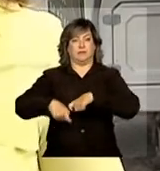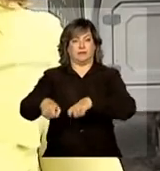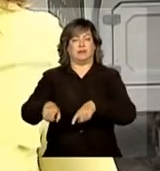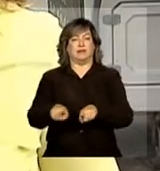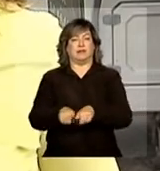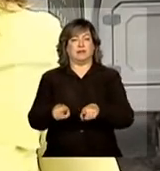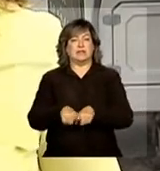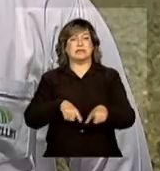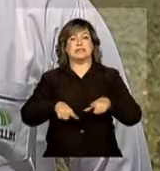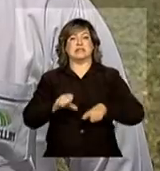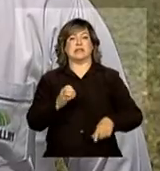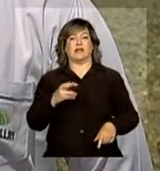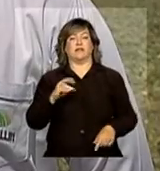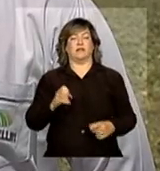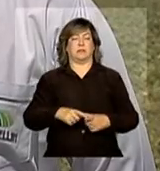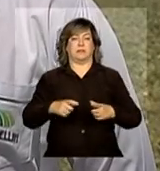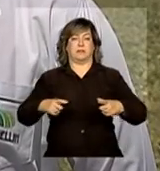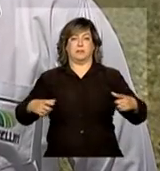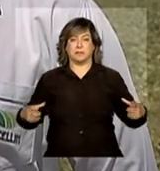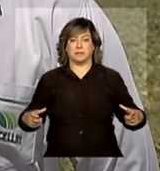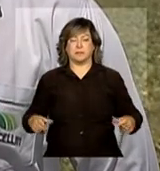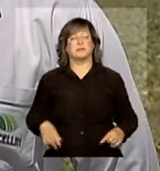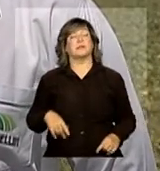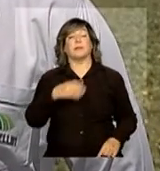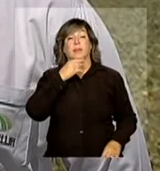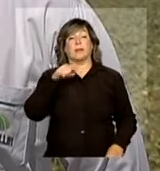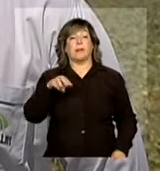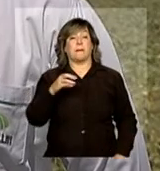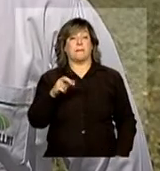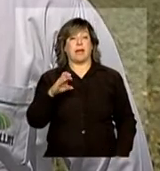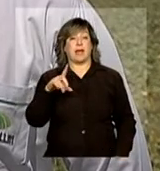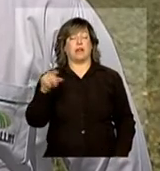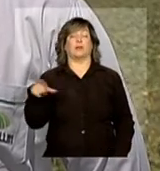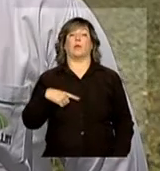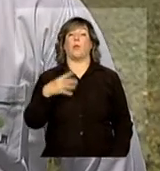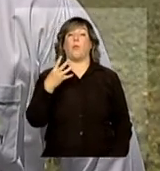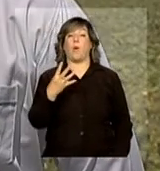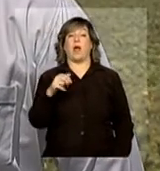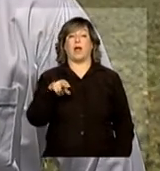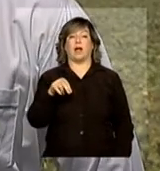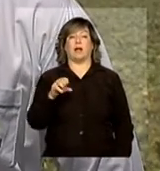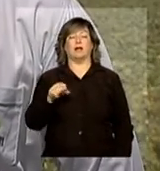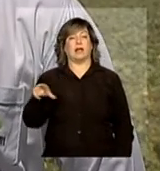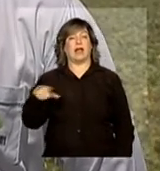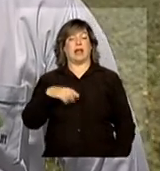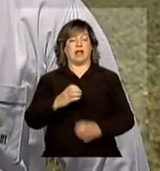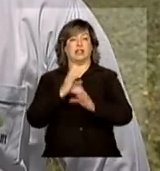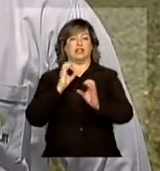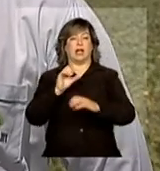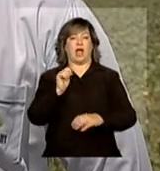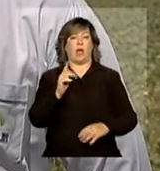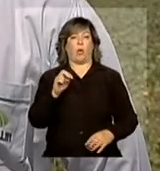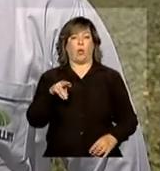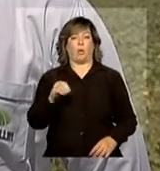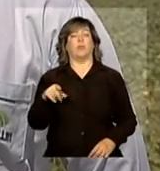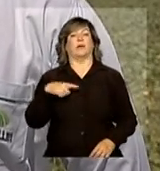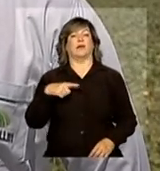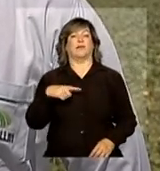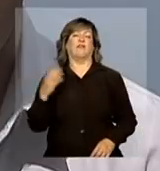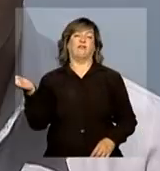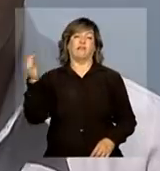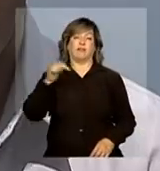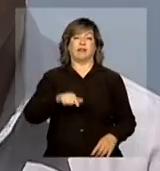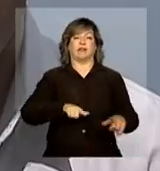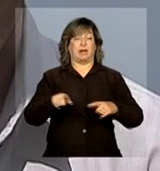setor de serviços. Marcelo, que é engenheiro agrônomo, há 4 anos veio de Bandeirantes, no Paraná, para trabalhar em Mato